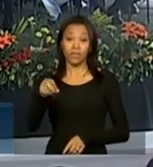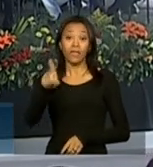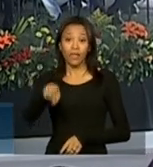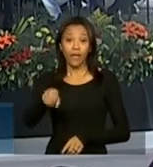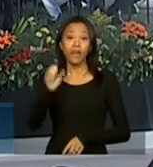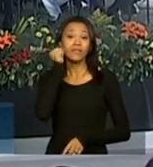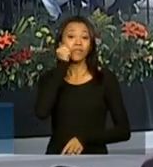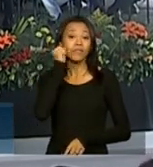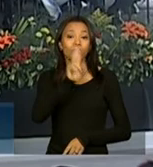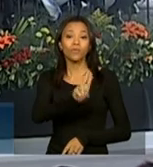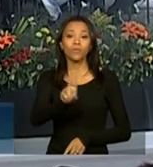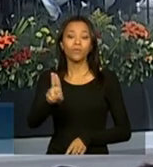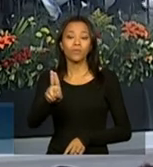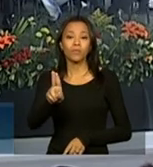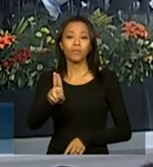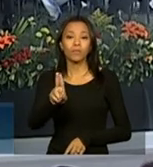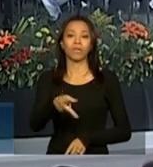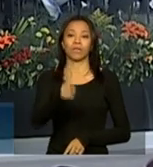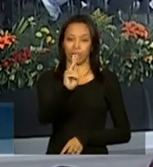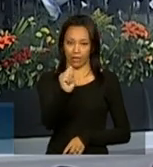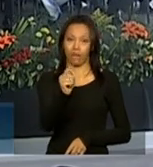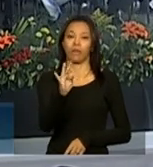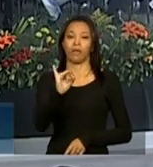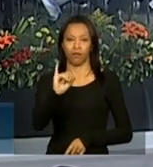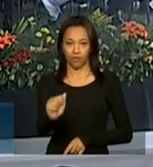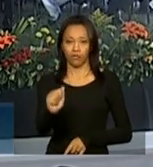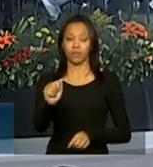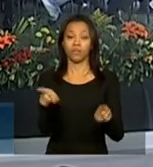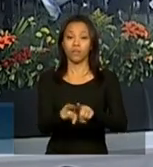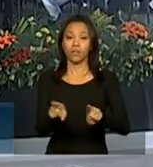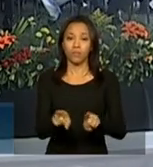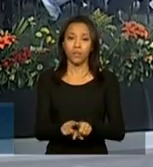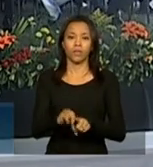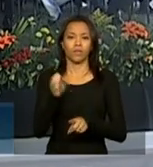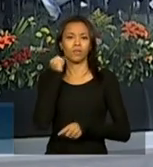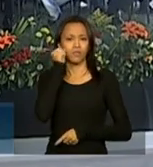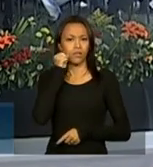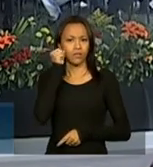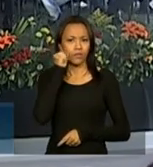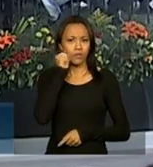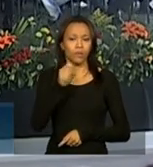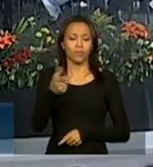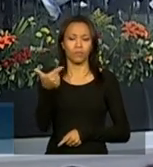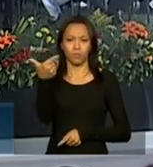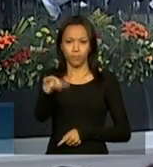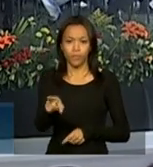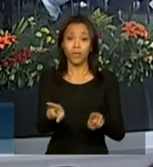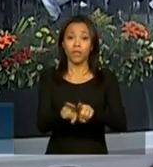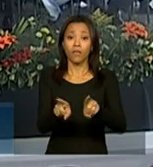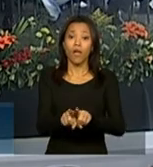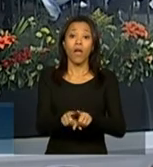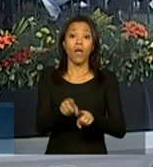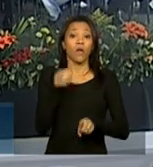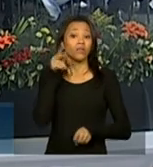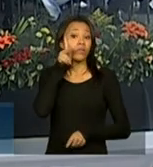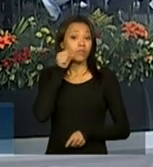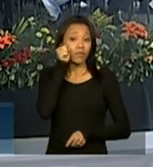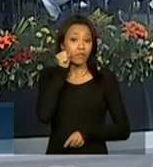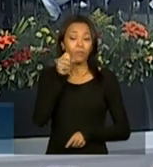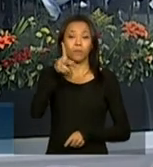senadora Cátia Abreu, senador Blairo Maggi, senador Pedro